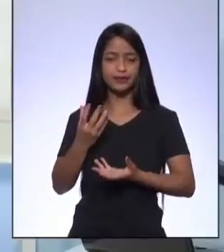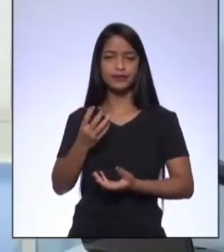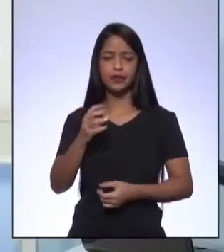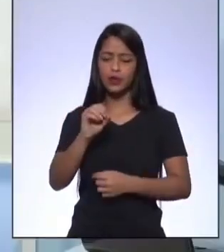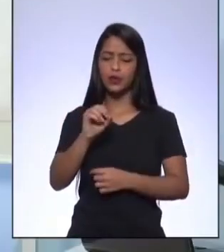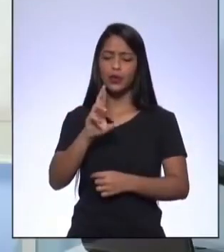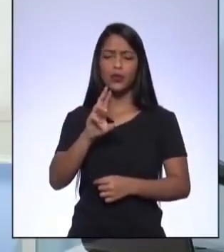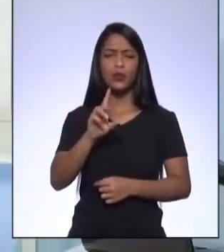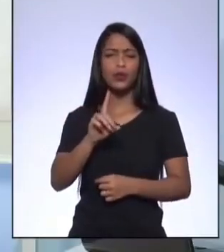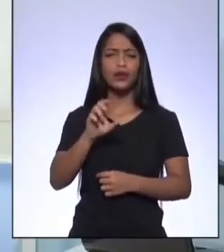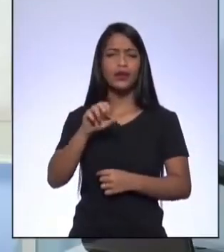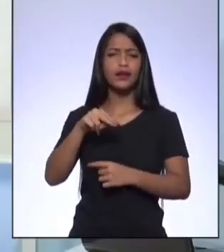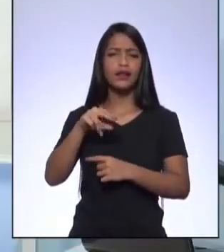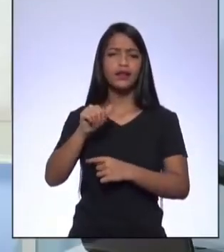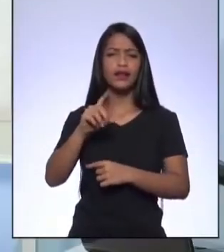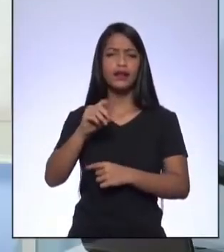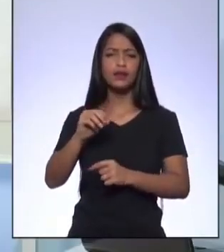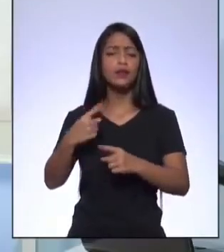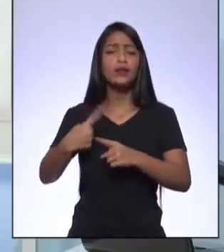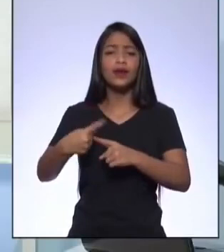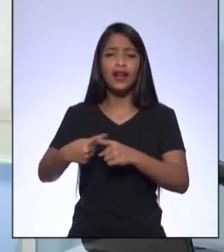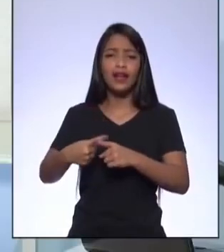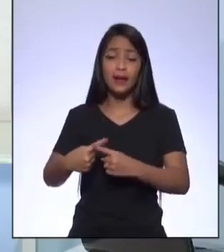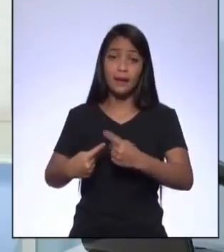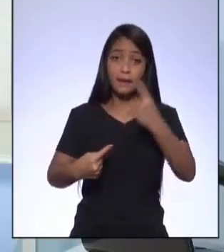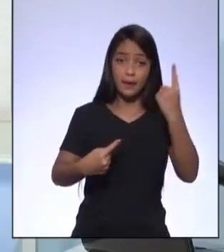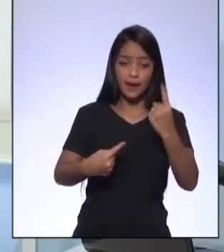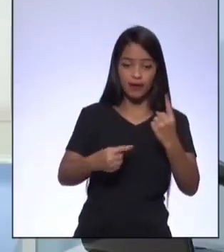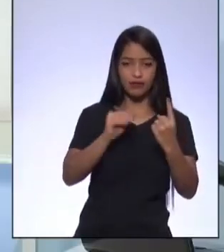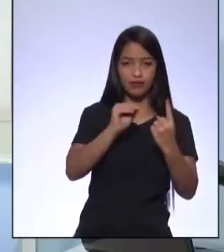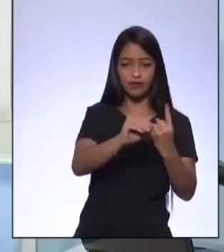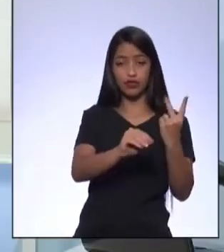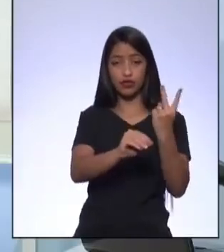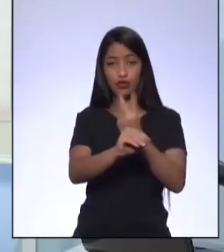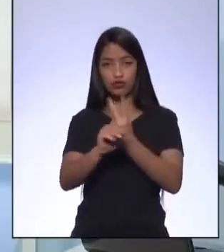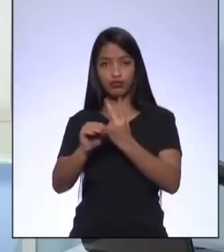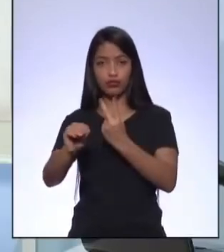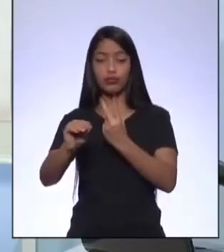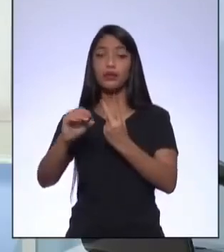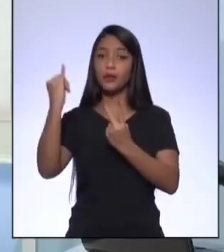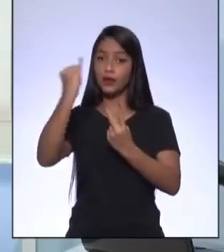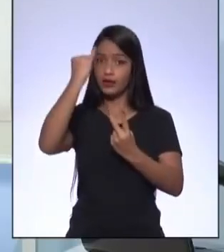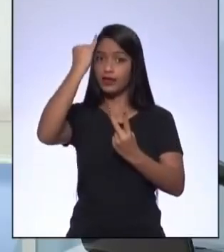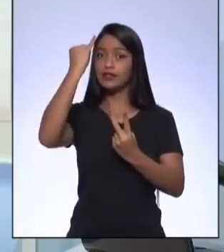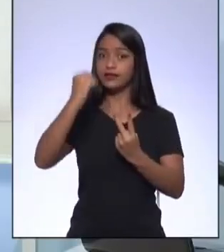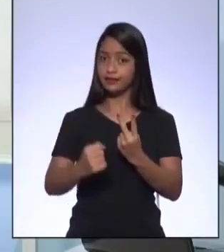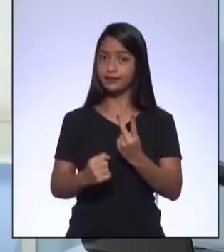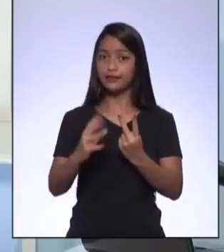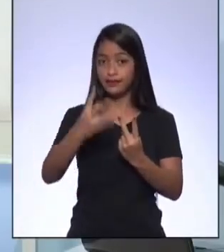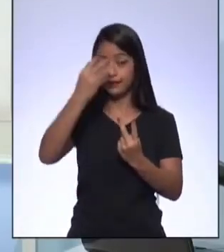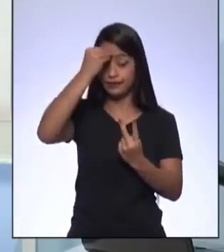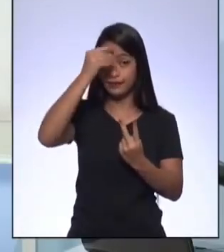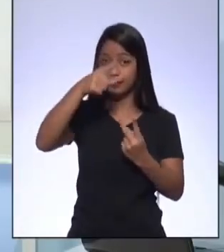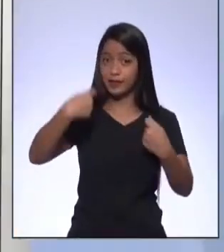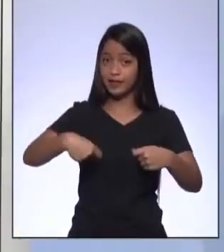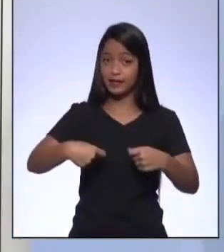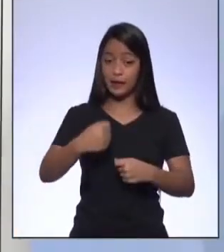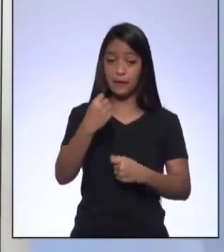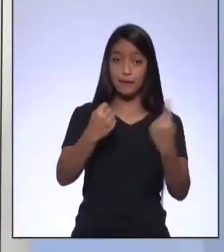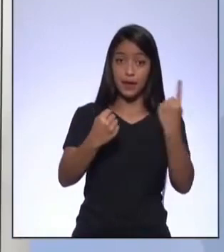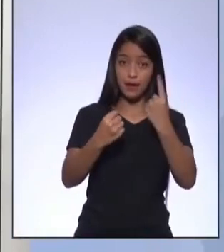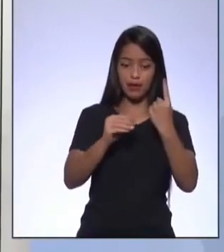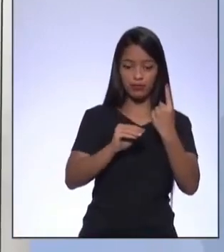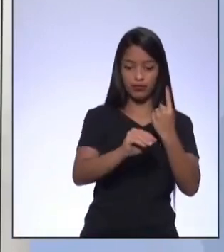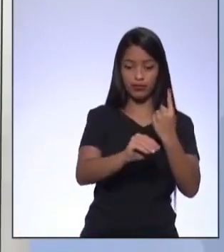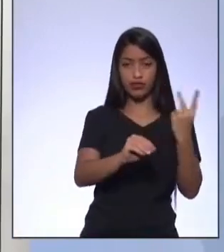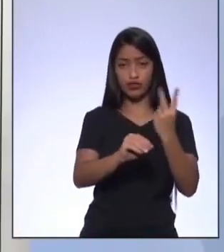A ordem importa. Fixa bem isso aí. Tudo bem? Então, aqui você tem duas informações em ordem. O